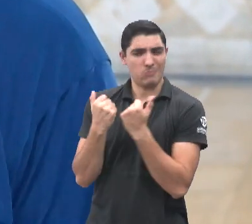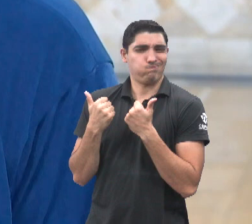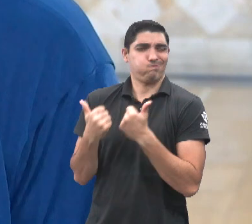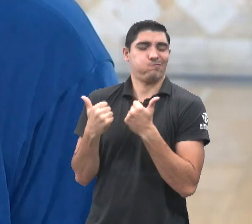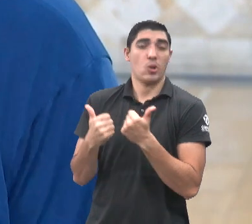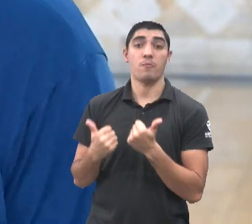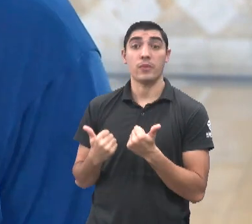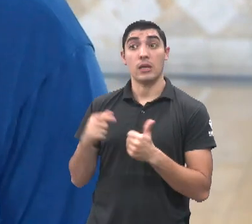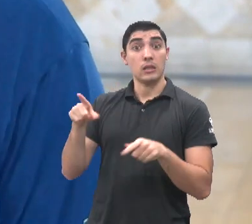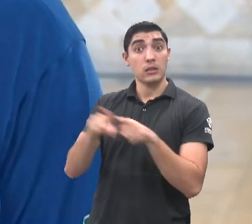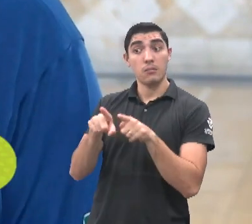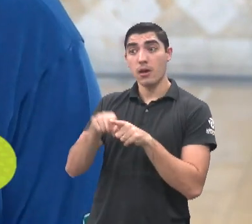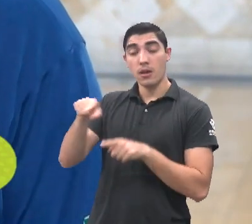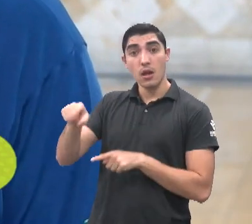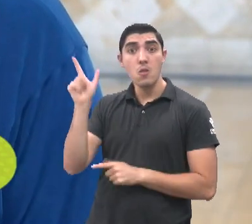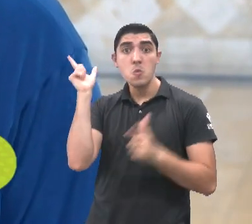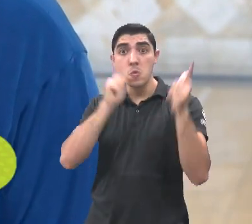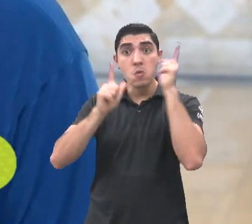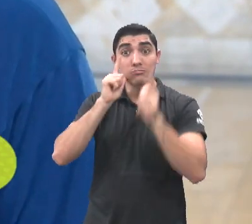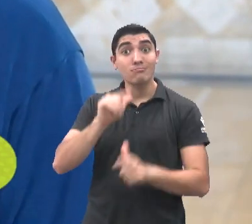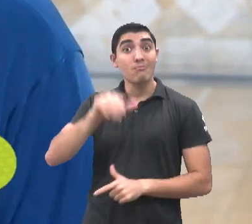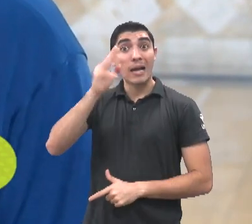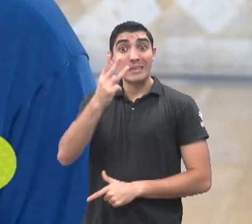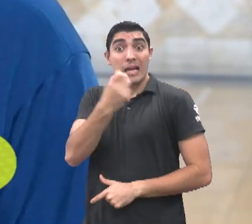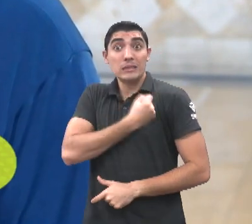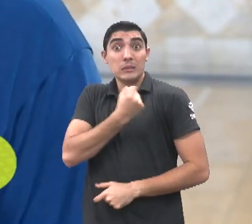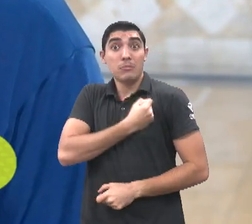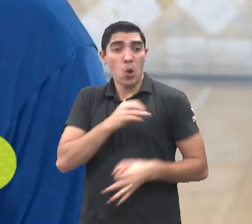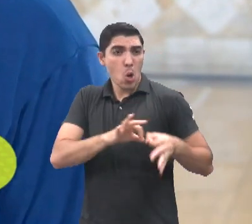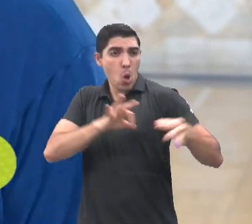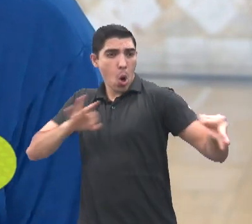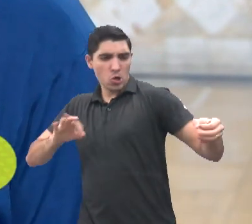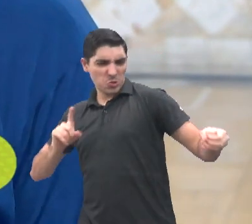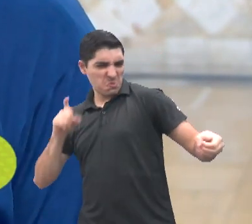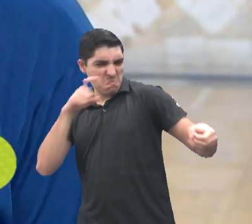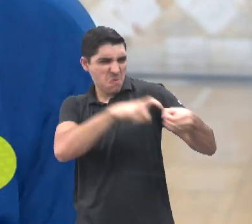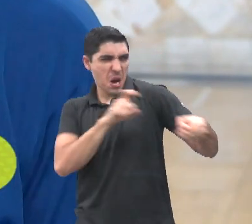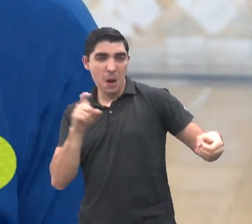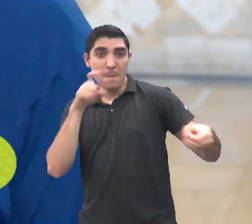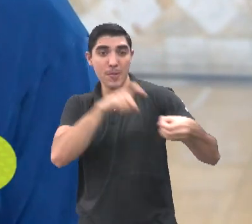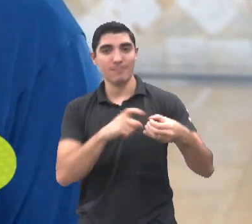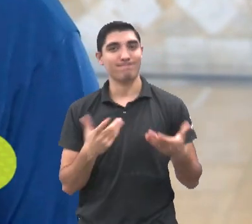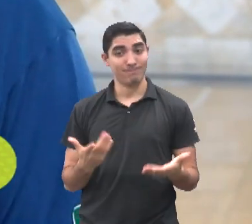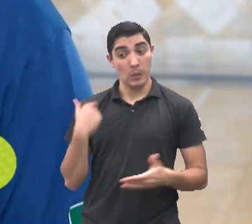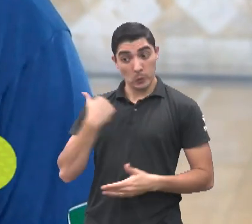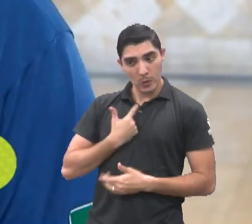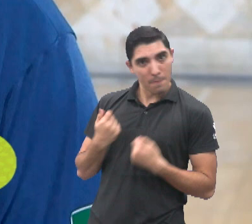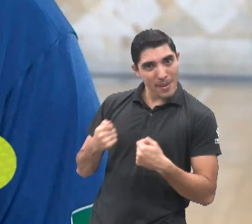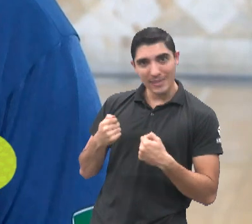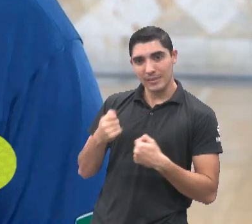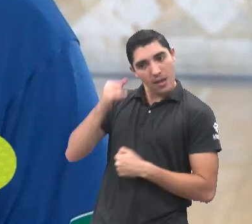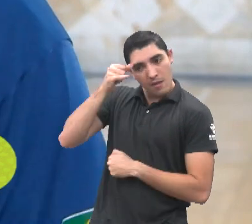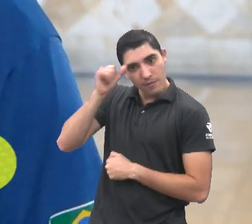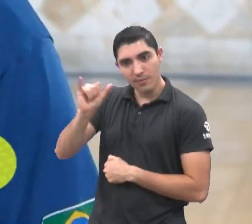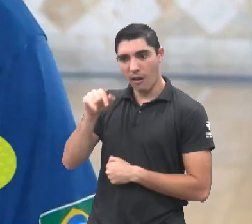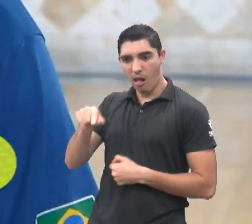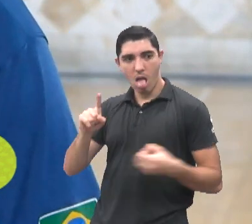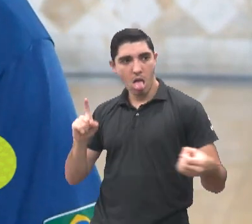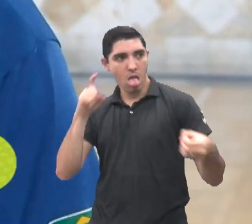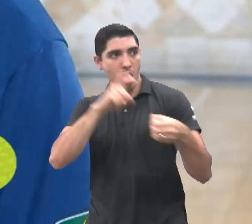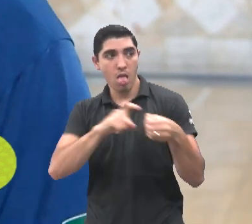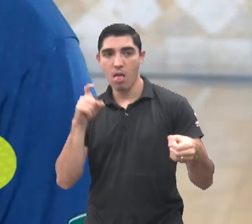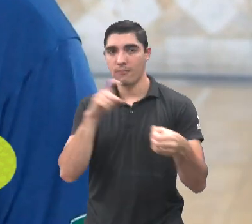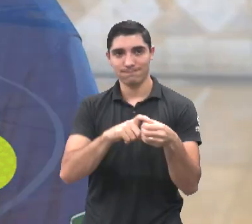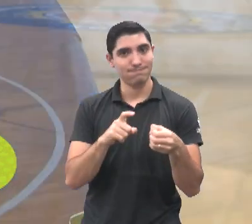melhor aproveitamento de 3 pontos da competição. Então a gente tem que tentar diminuir esse aproveitamento de 3 pontos, não dar a segunda chance, né, tentar evitar que eles peguem tanto rebote